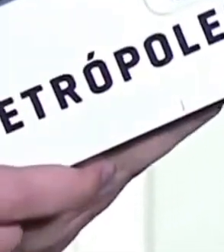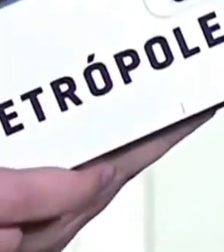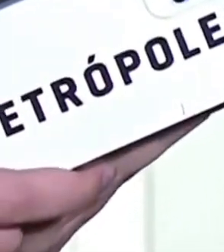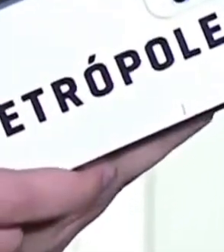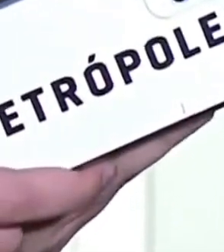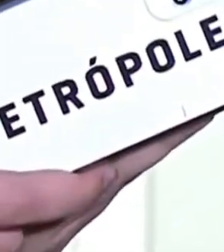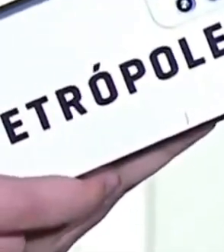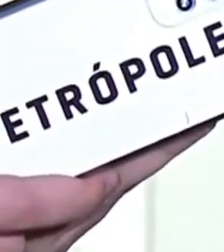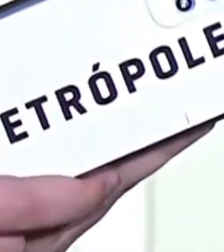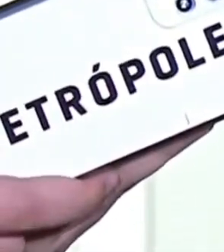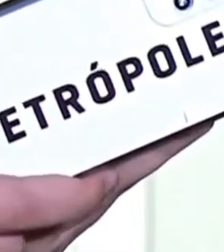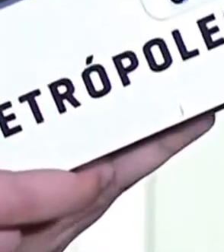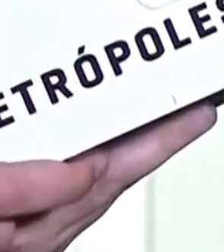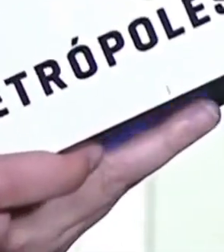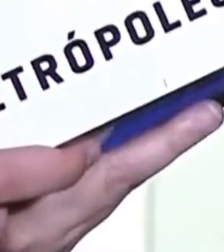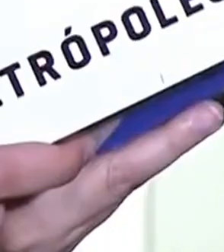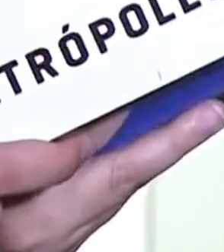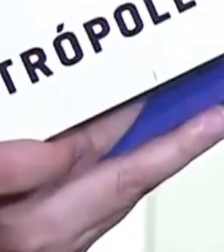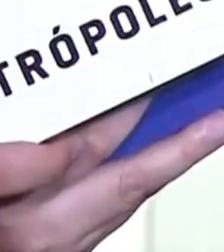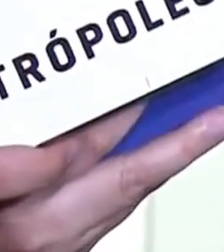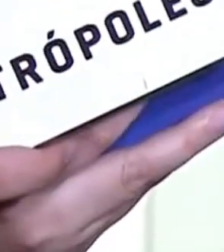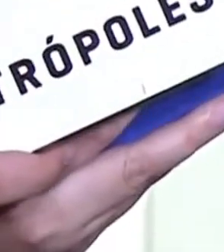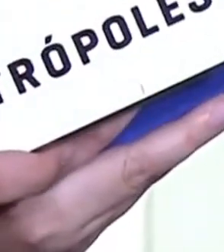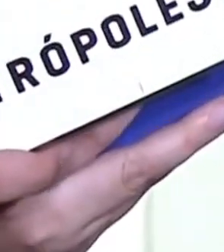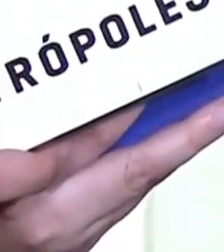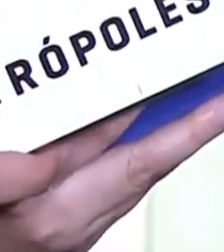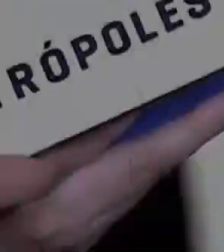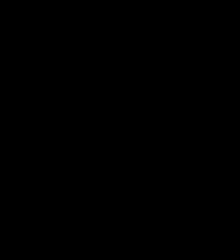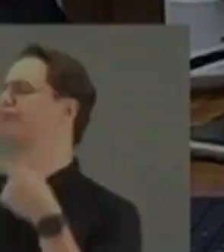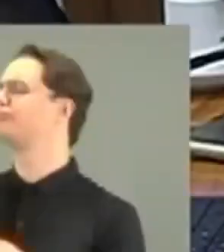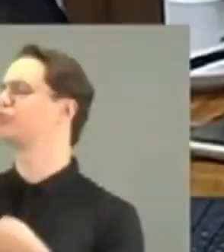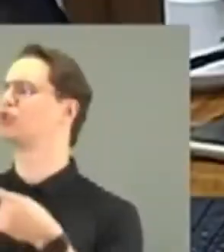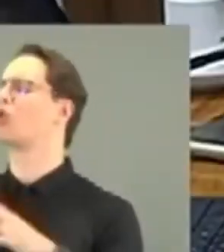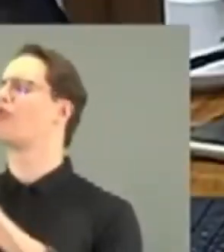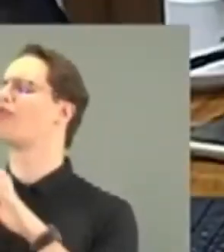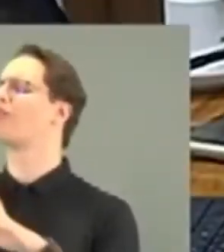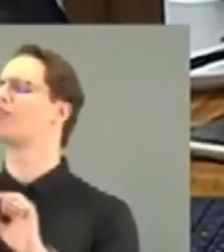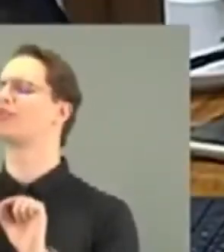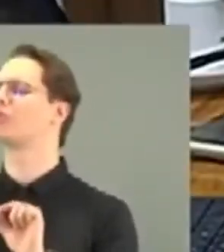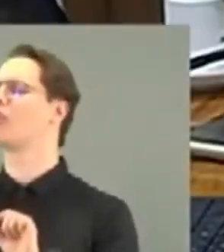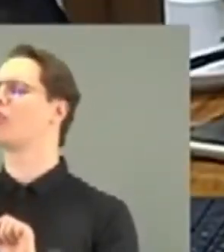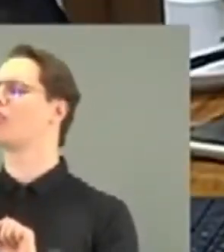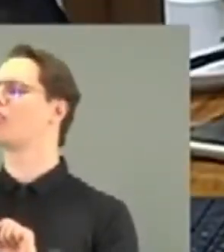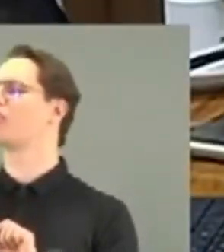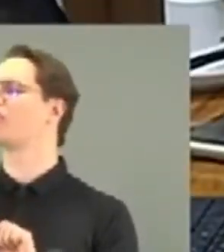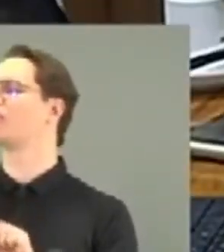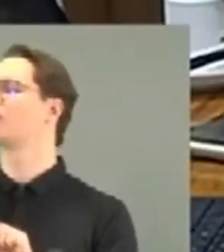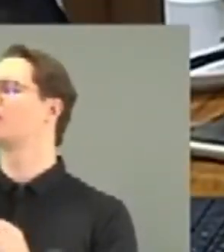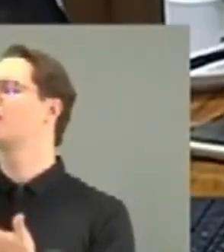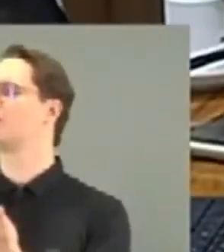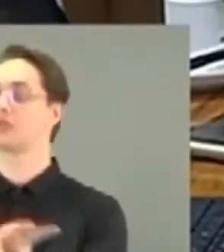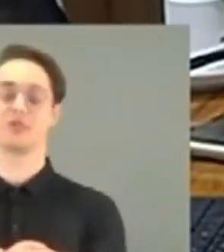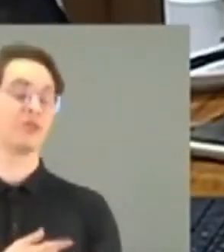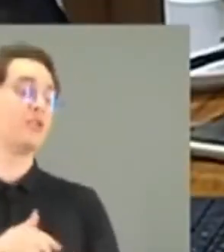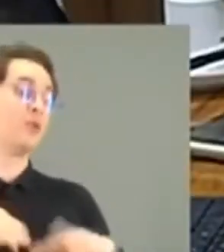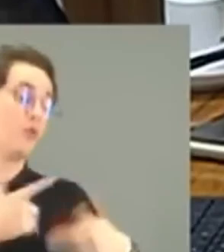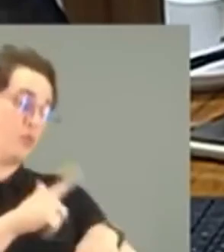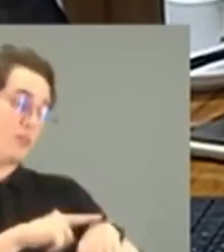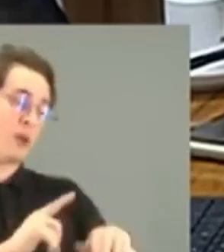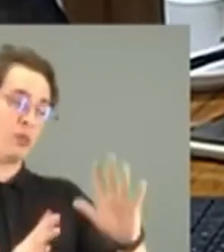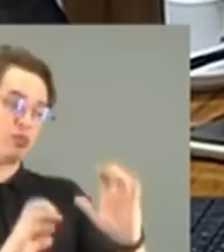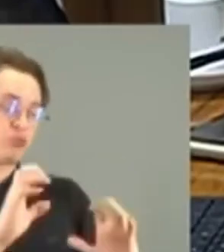relatora Elisiane Gama vai imputar ao ex-presidente Jair Bolsonaro. De acordo com a colunista Malu Gaspar do O Globo, as